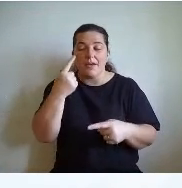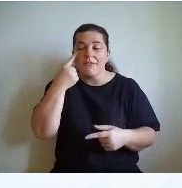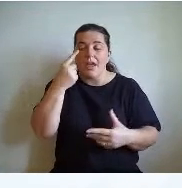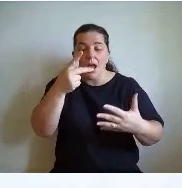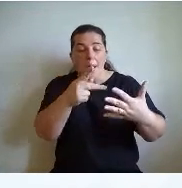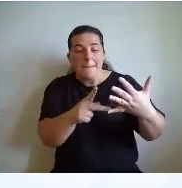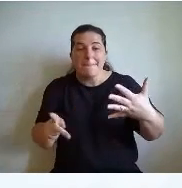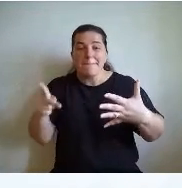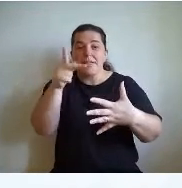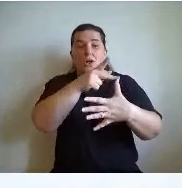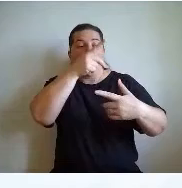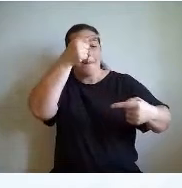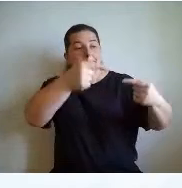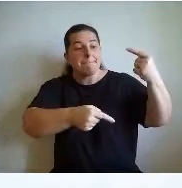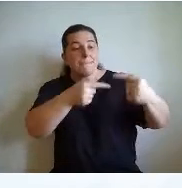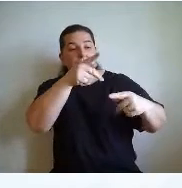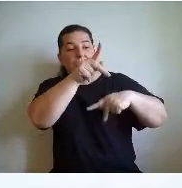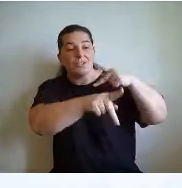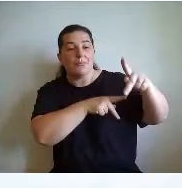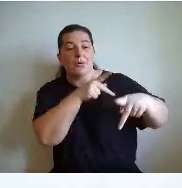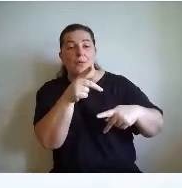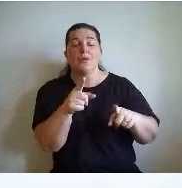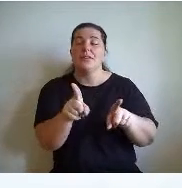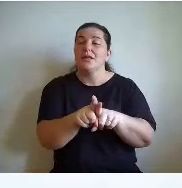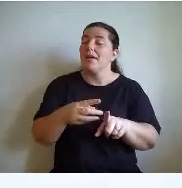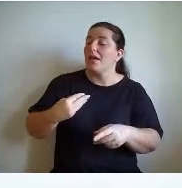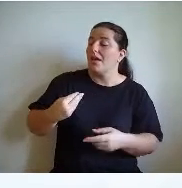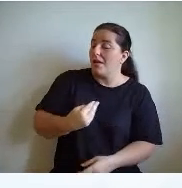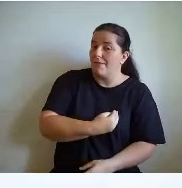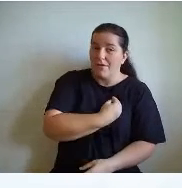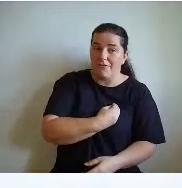e nós estamos vivendo essa não